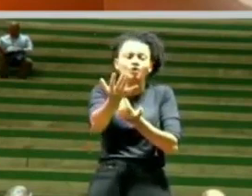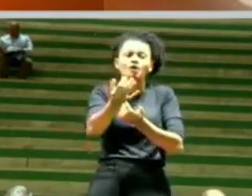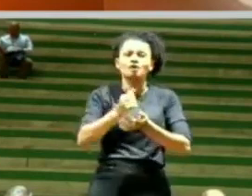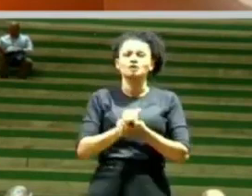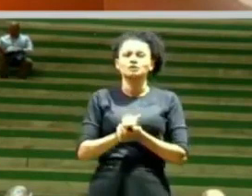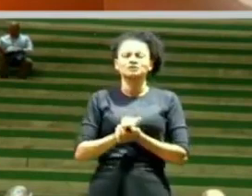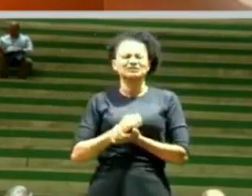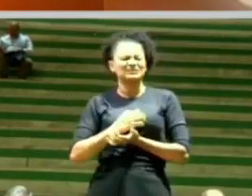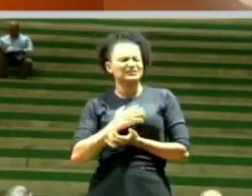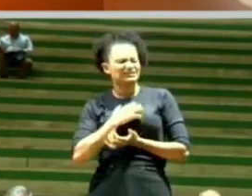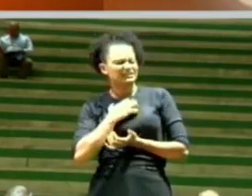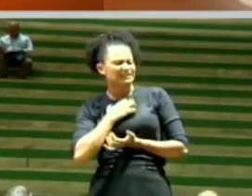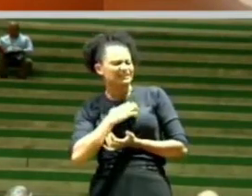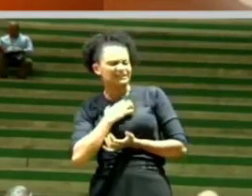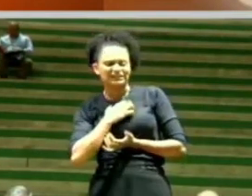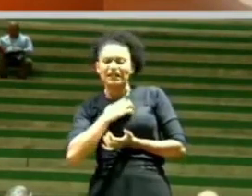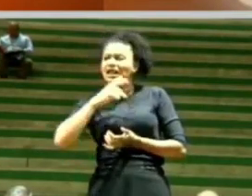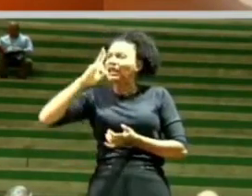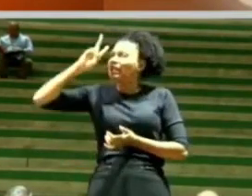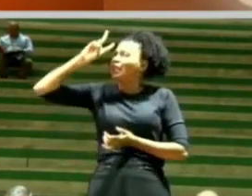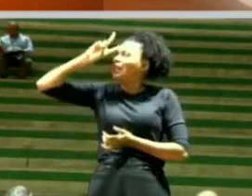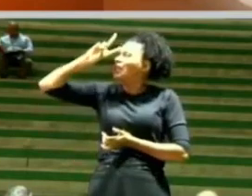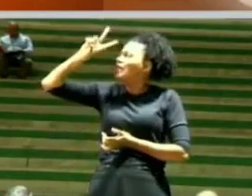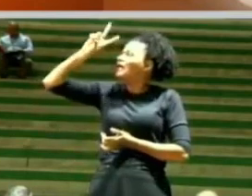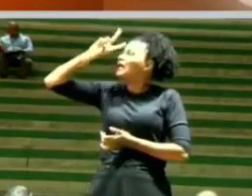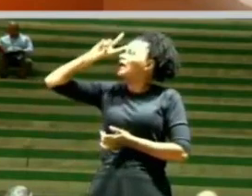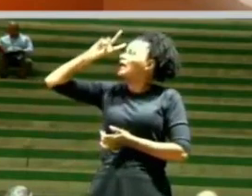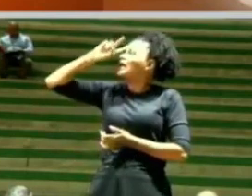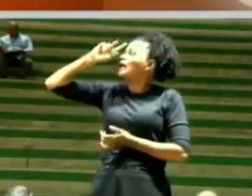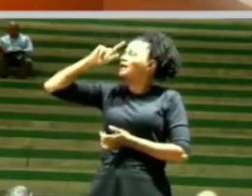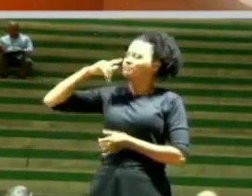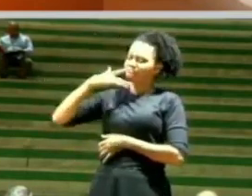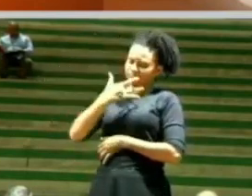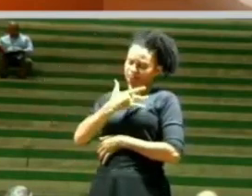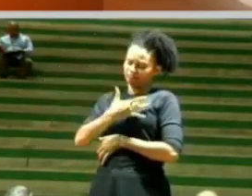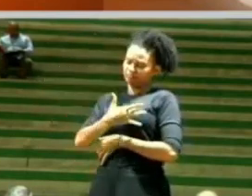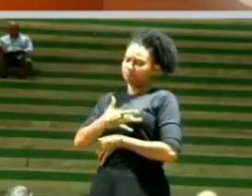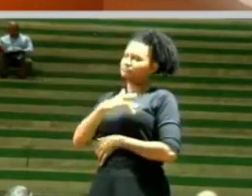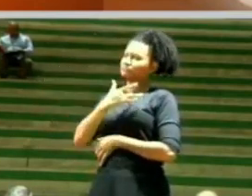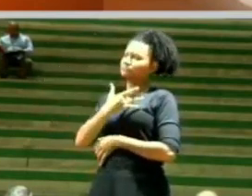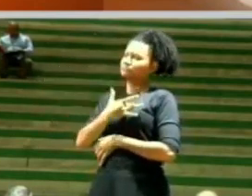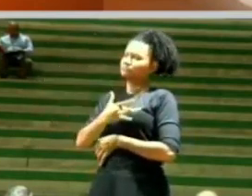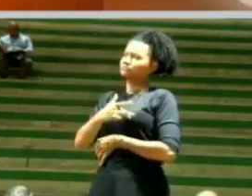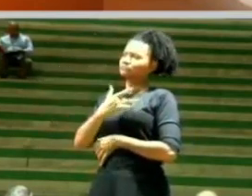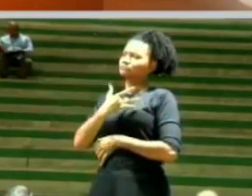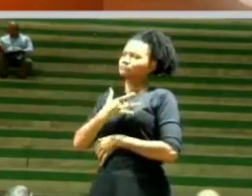Na ira, lembra-te da misericórdia.